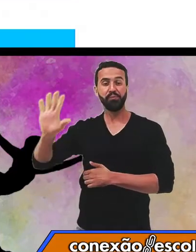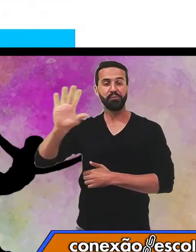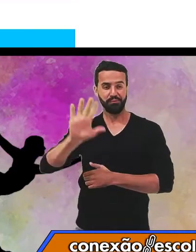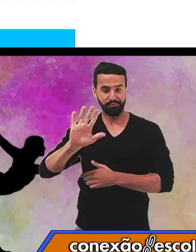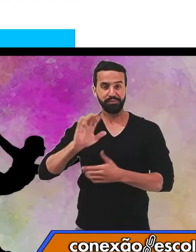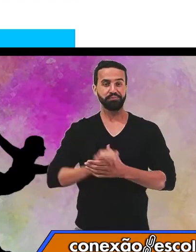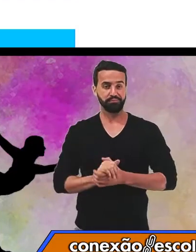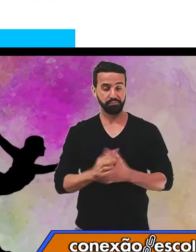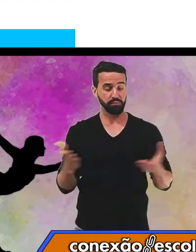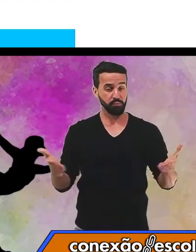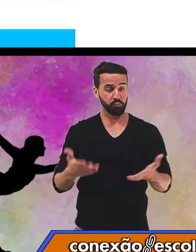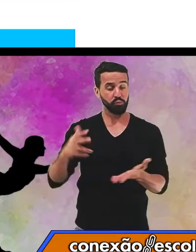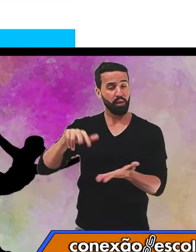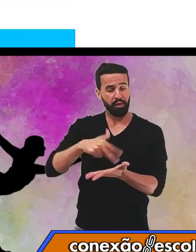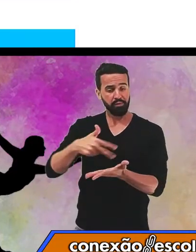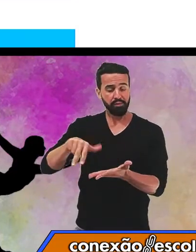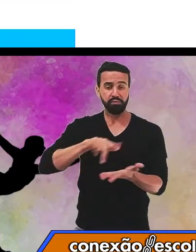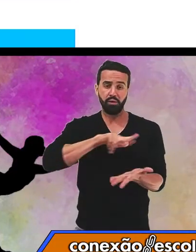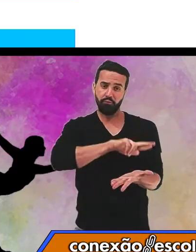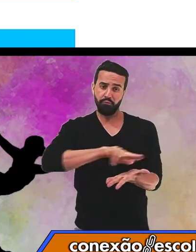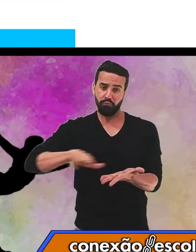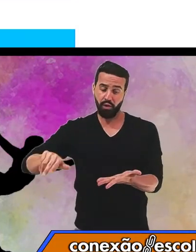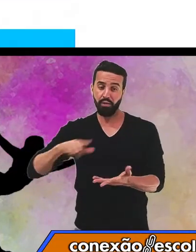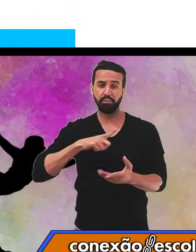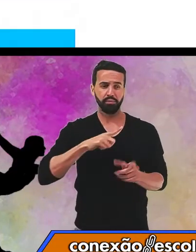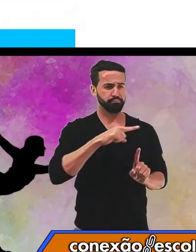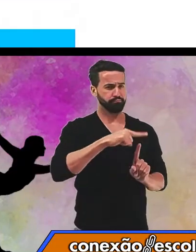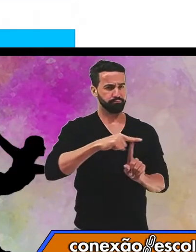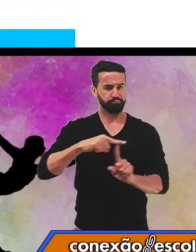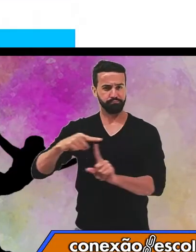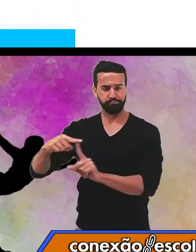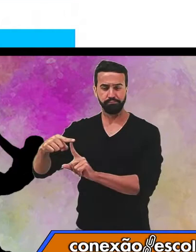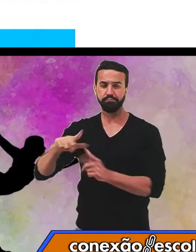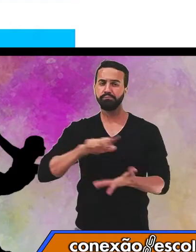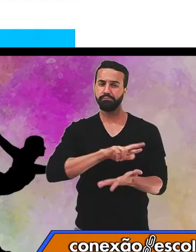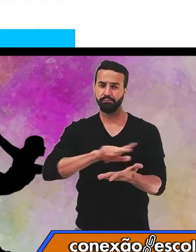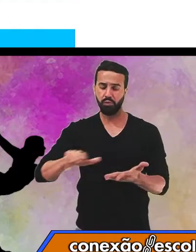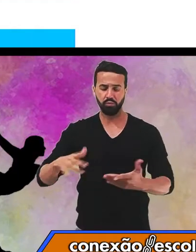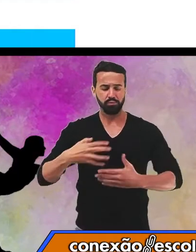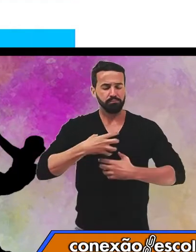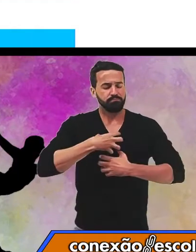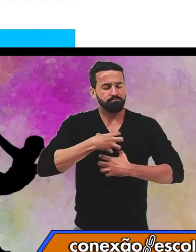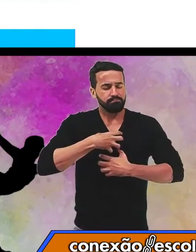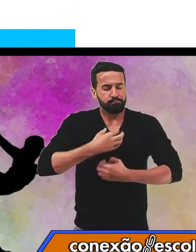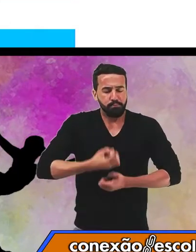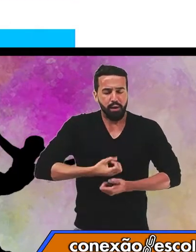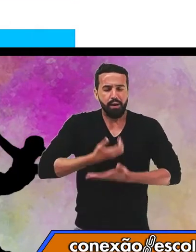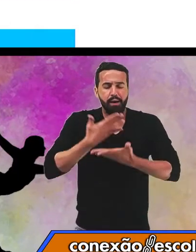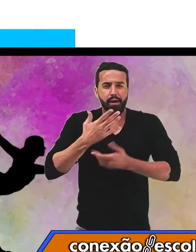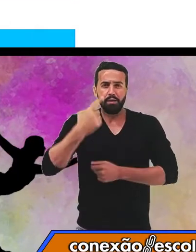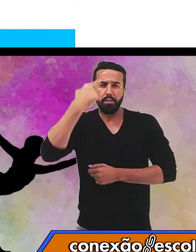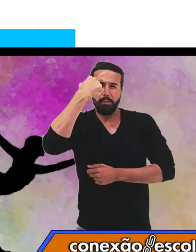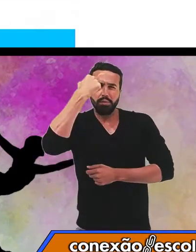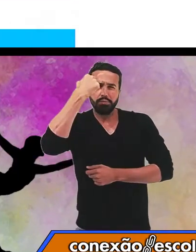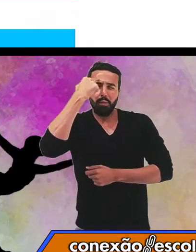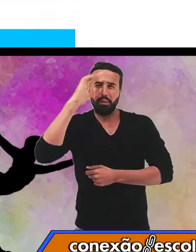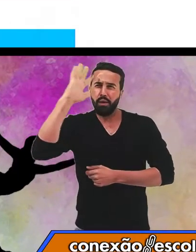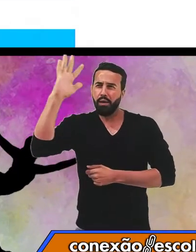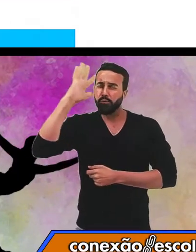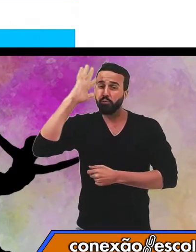prática diversificada, com várias modalidades, que expressa os sentimentos e pensamentos